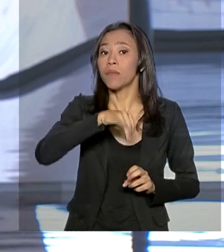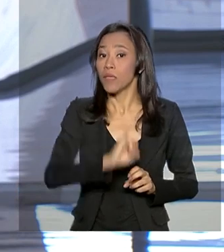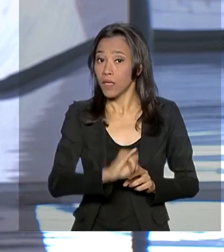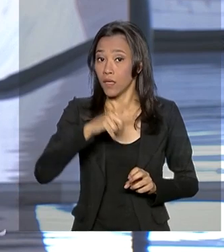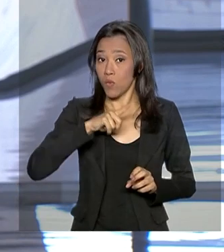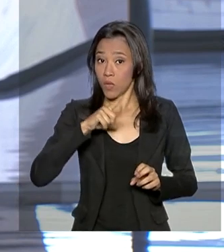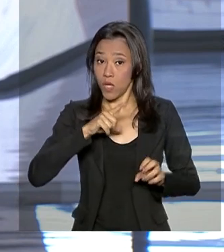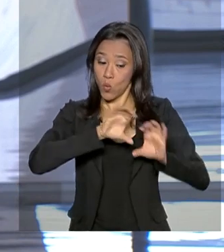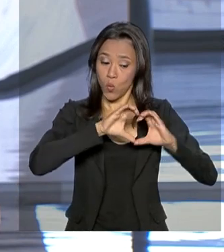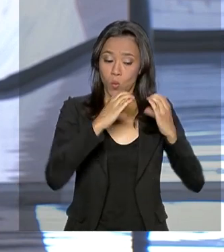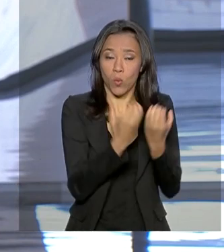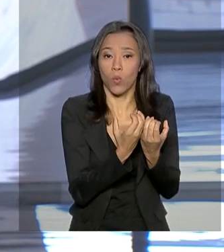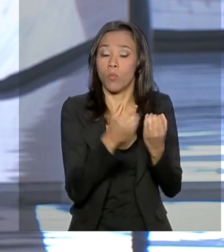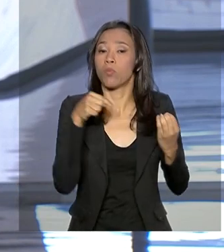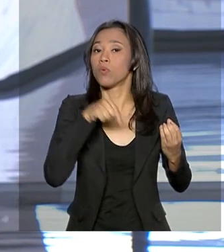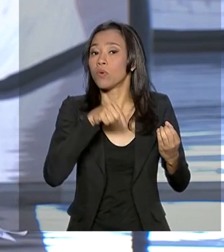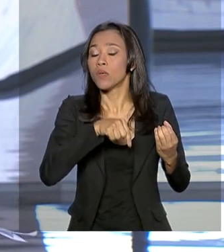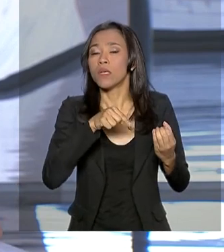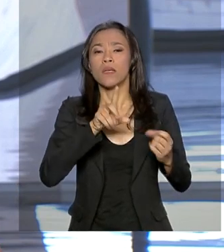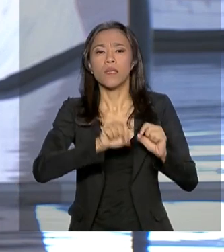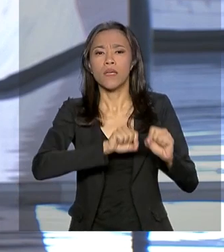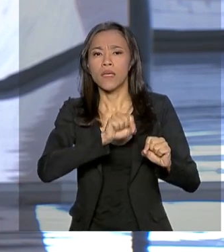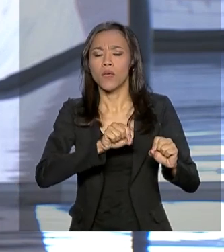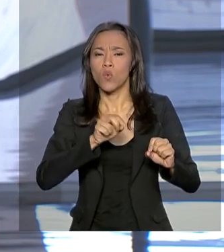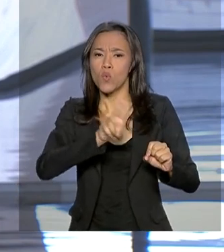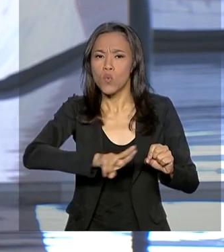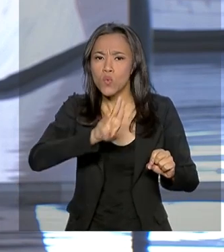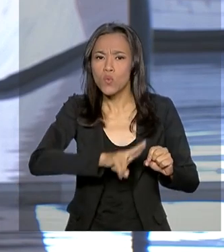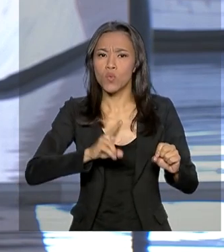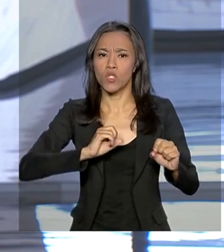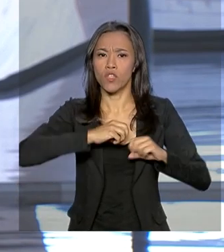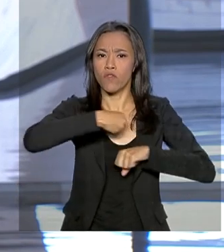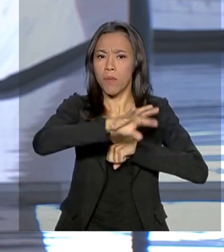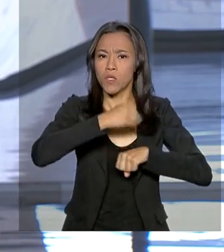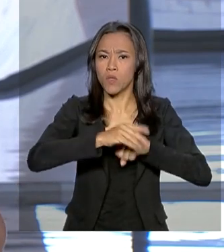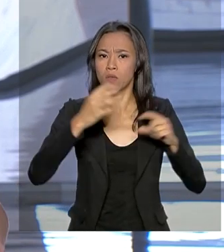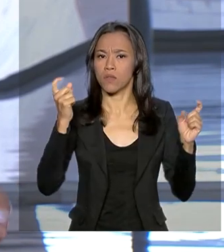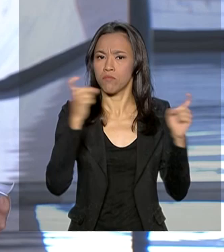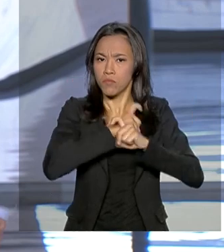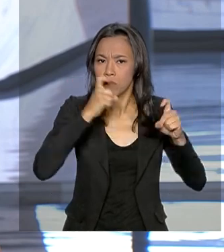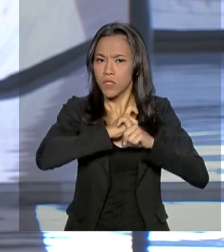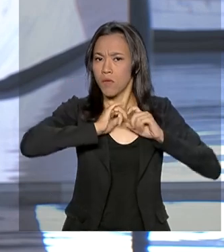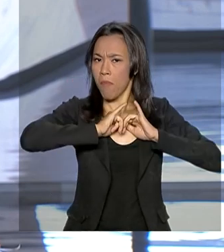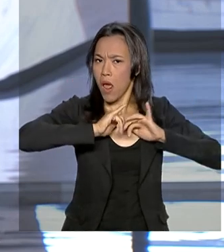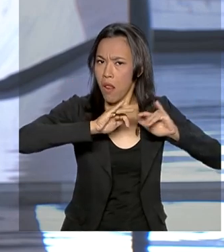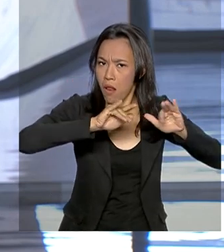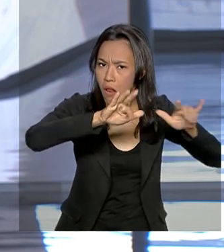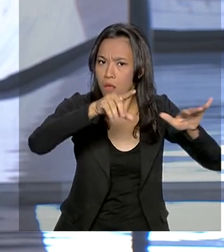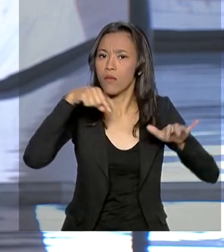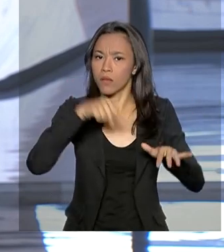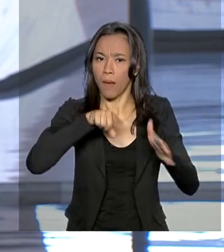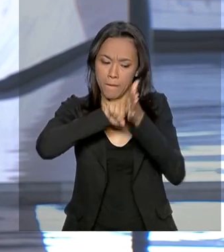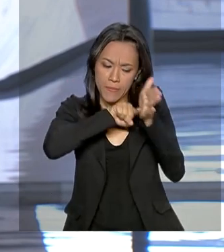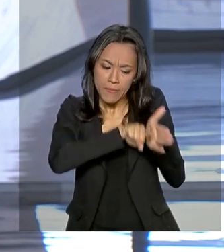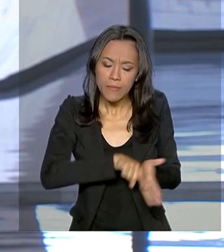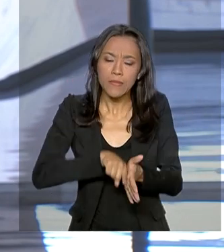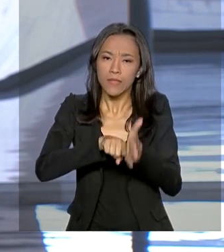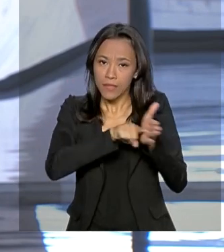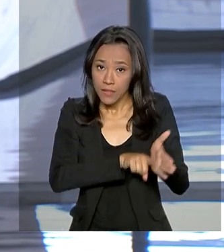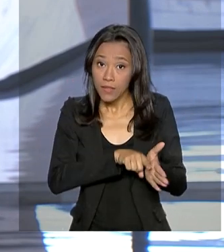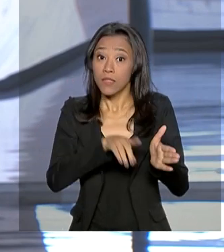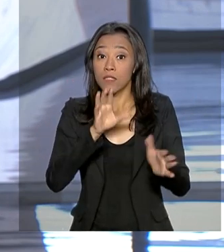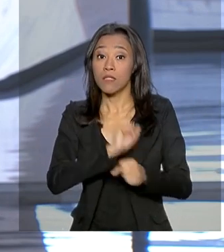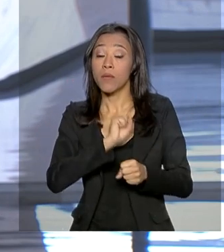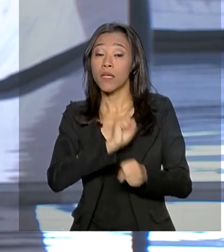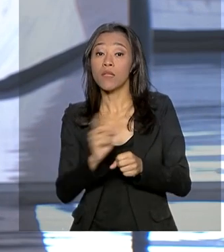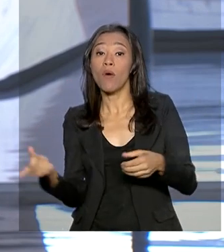que vai analisar o uso de notícias falsas escolher geada deve ser instalado na volta do recesso parlamentar e por volta